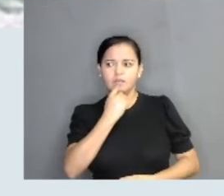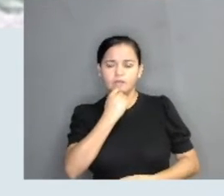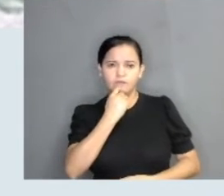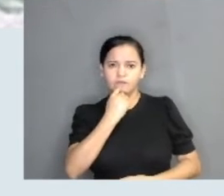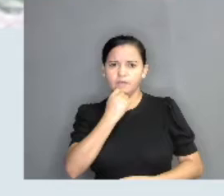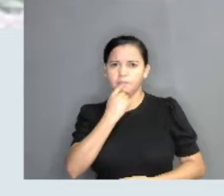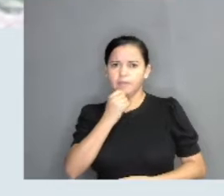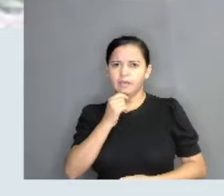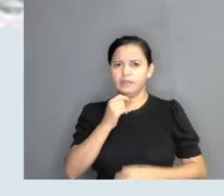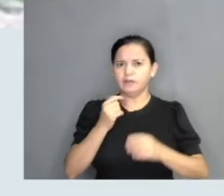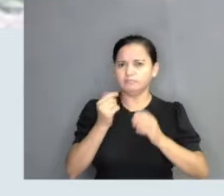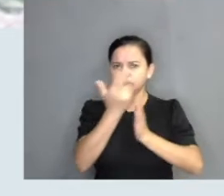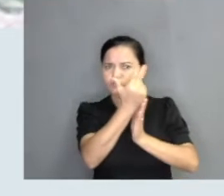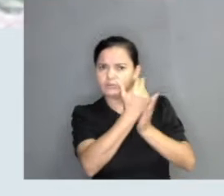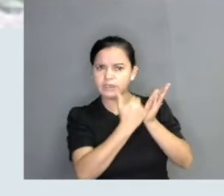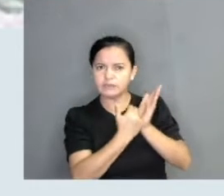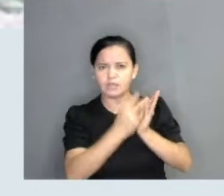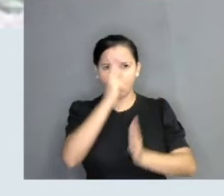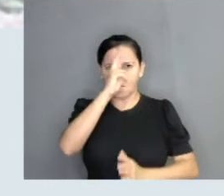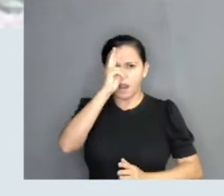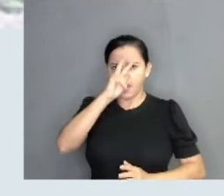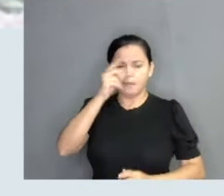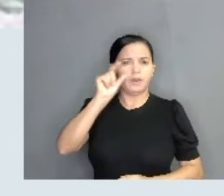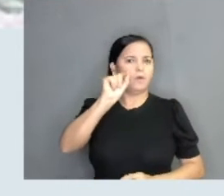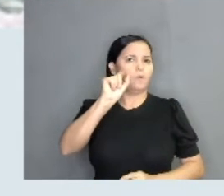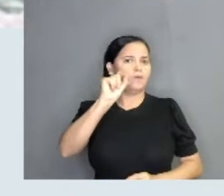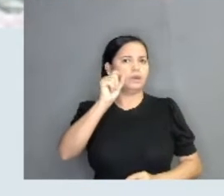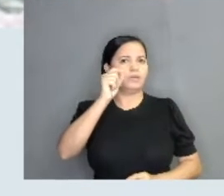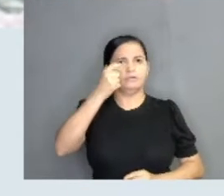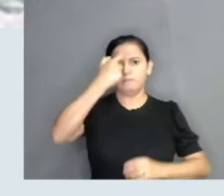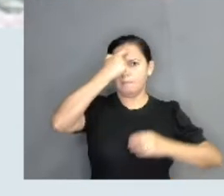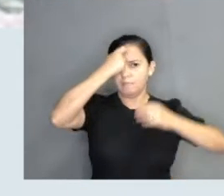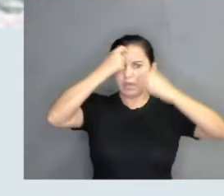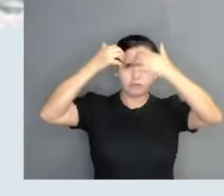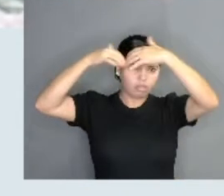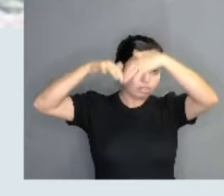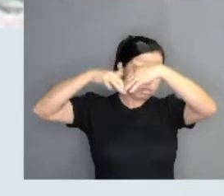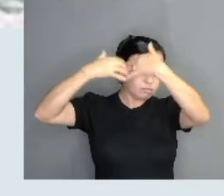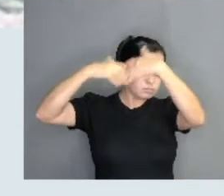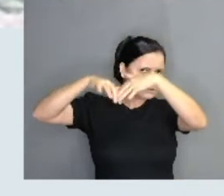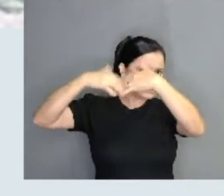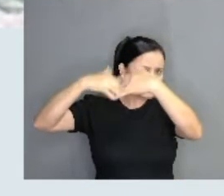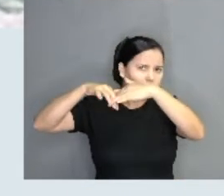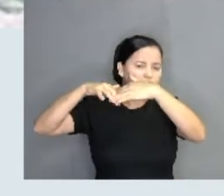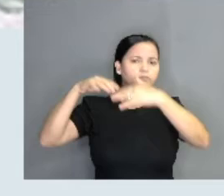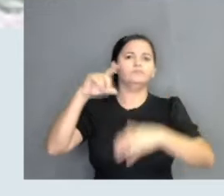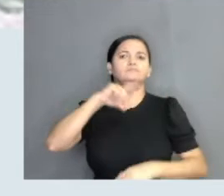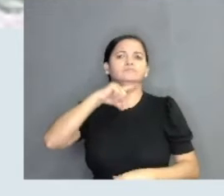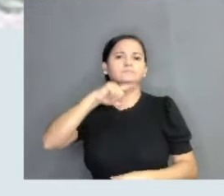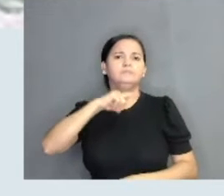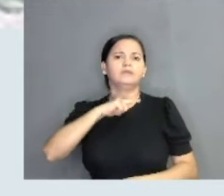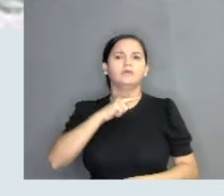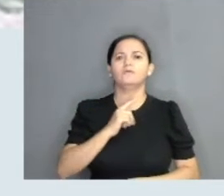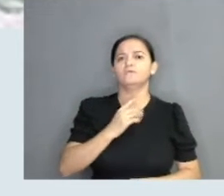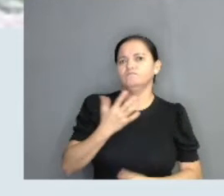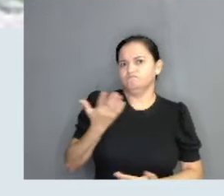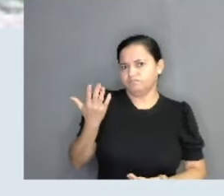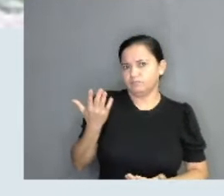Então, existe toda uma questão de que o conhecimento, que antes era